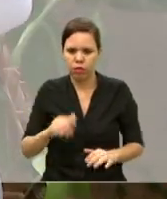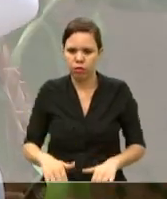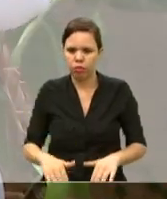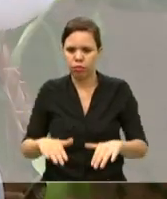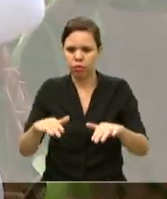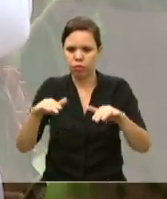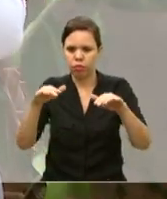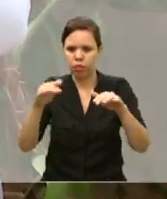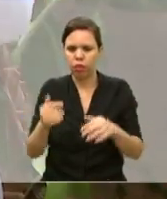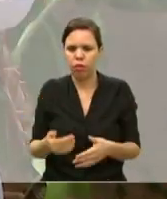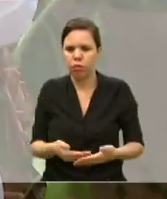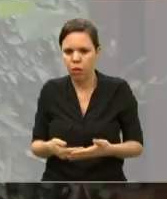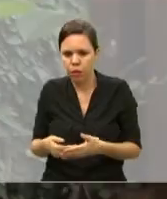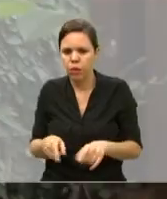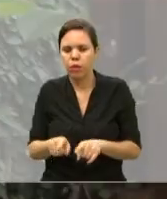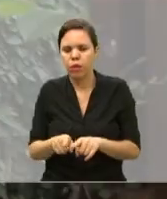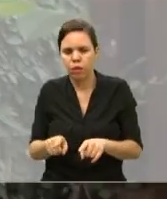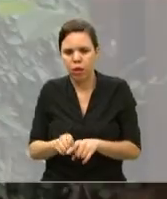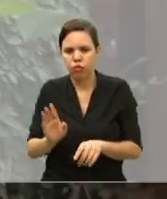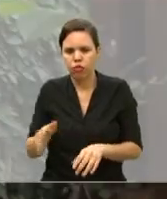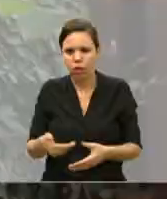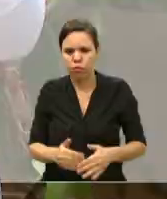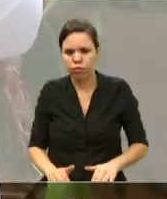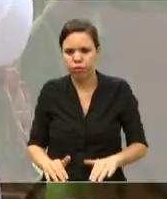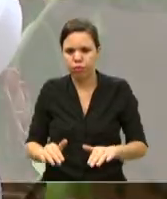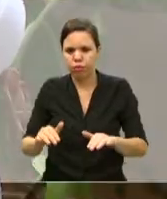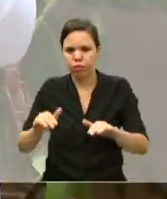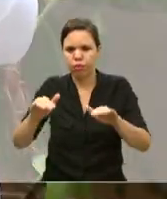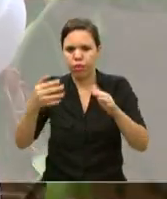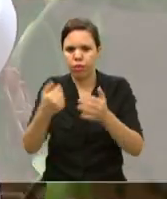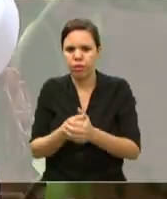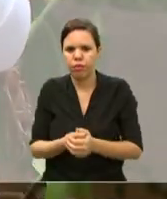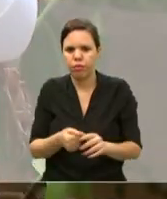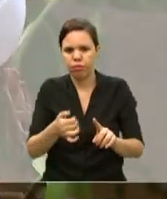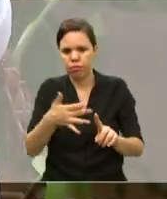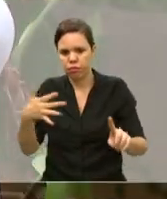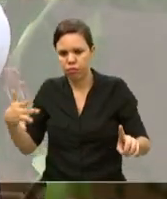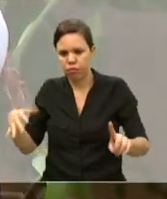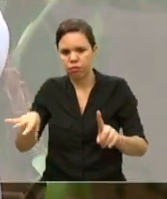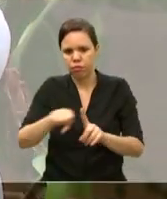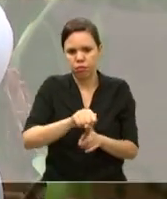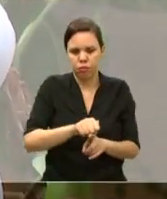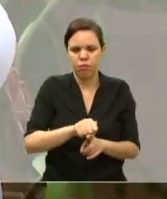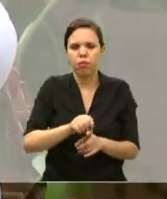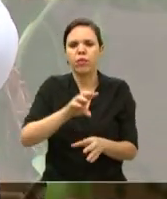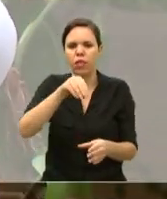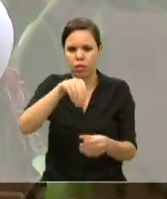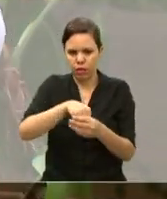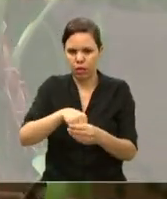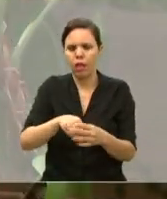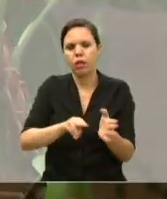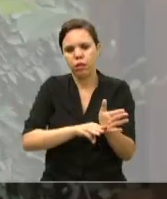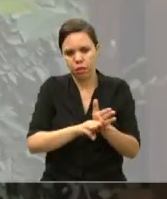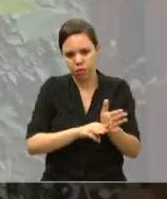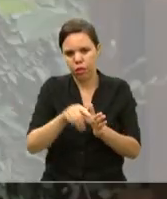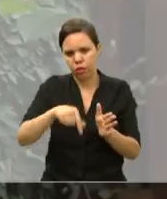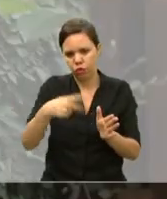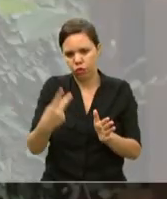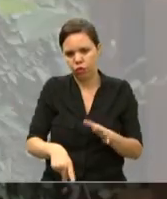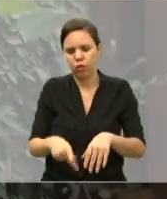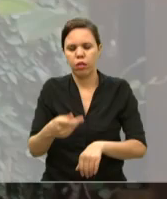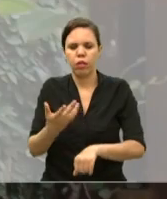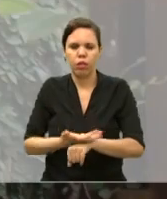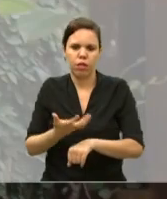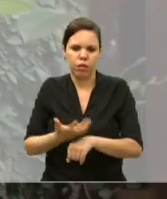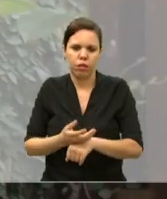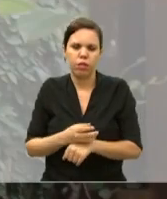desde o maternal, desde o jardim, essa contração, essa está dentro do currículo. Está dentro do currículo. Da metodologia. E essa